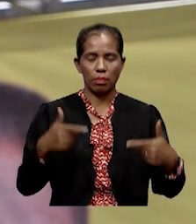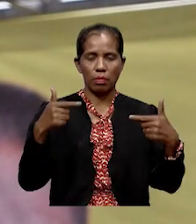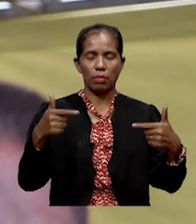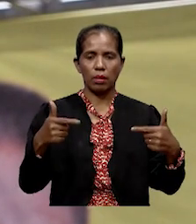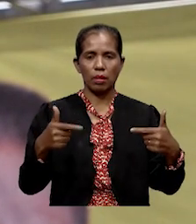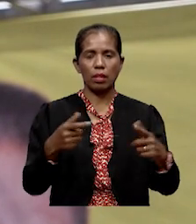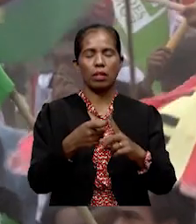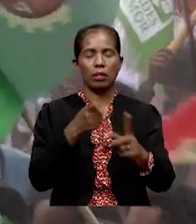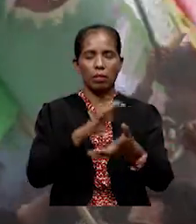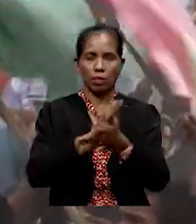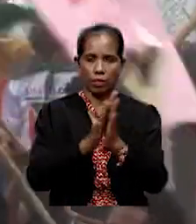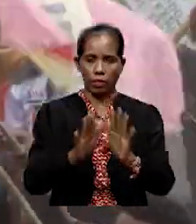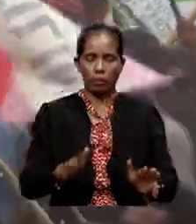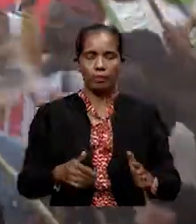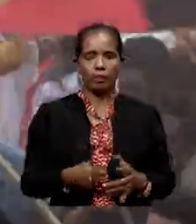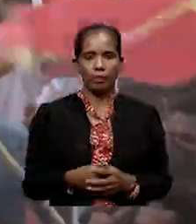mais estabilizada.